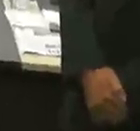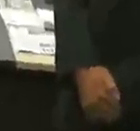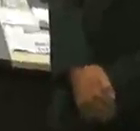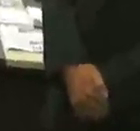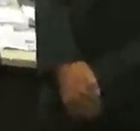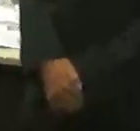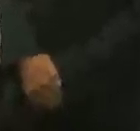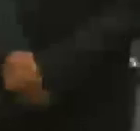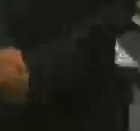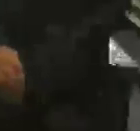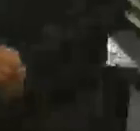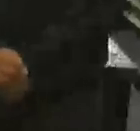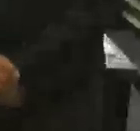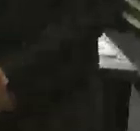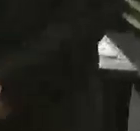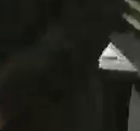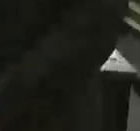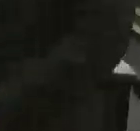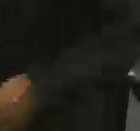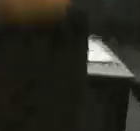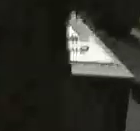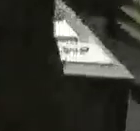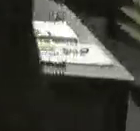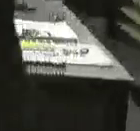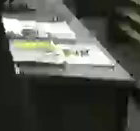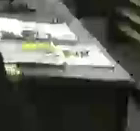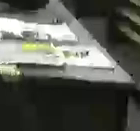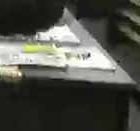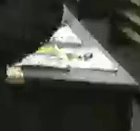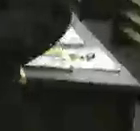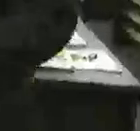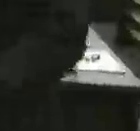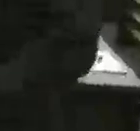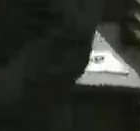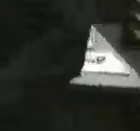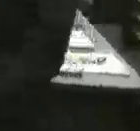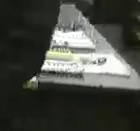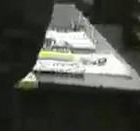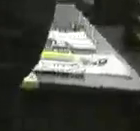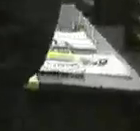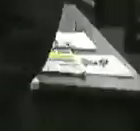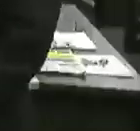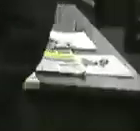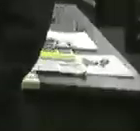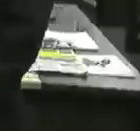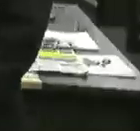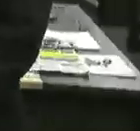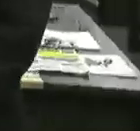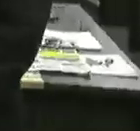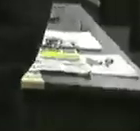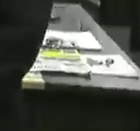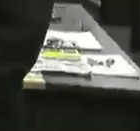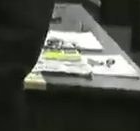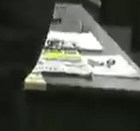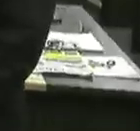Votuporanga. Uma das grandes novidades da sessão de hoje é o retorno do vereador Antônio Carlos Francisco à Câmara. Vereador,